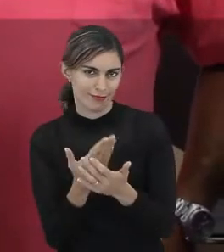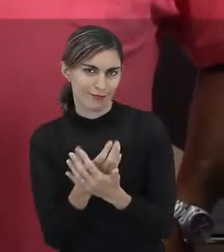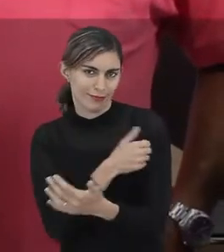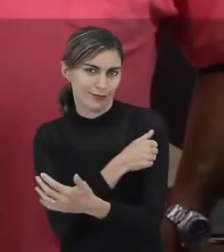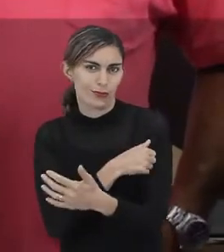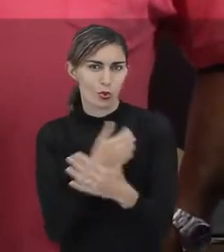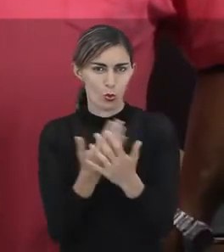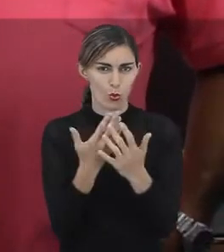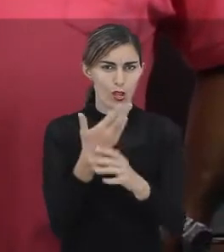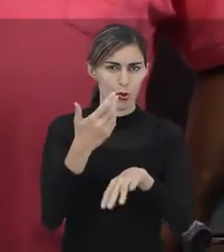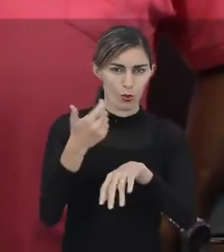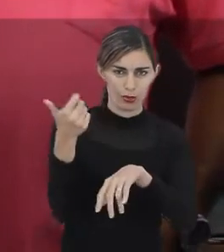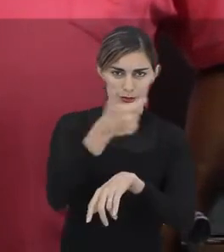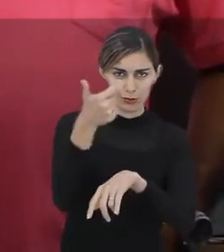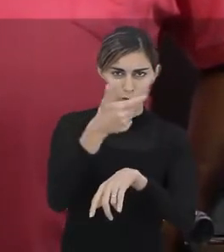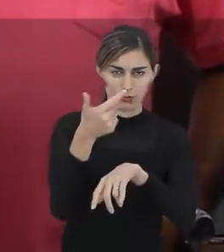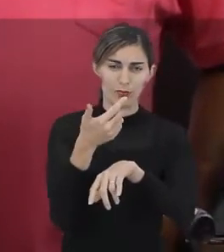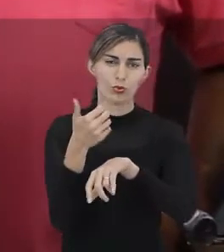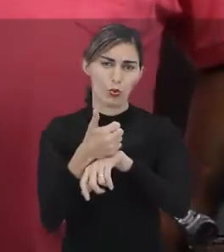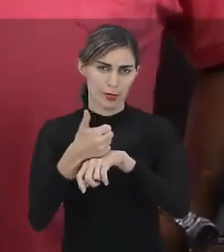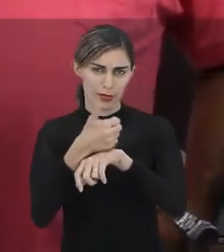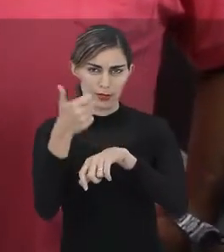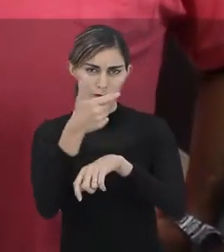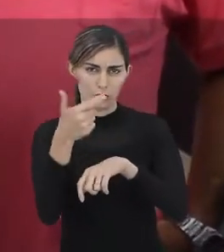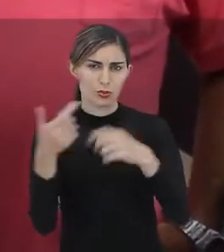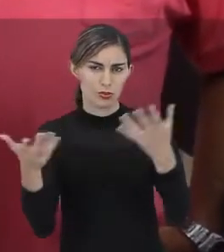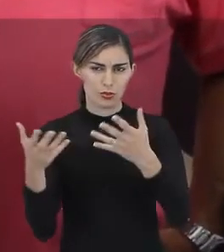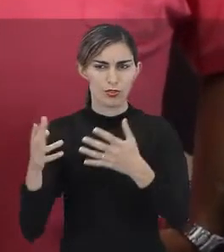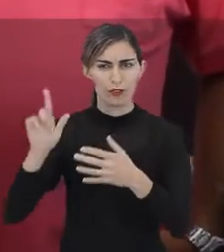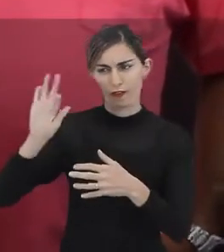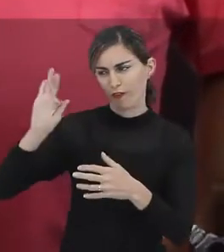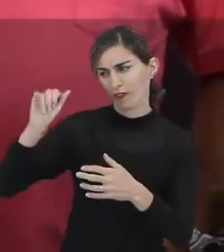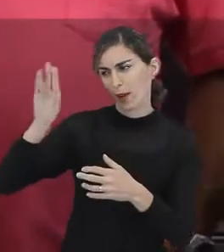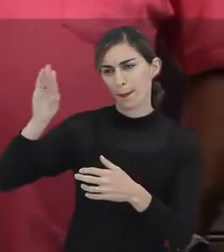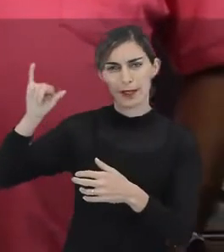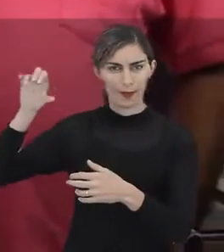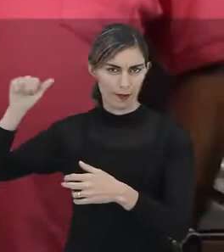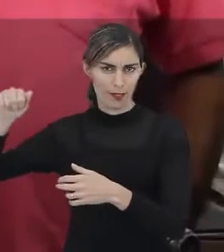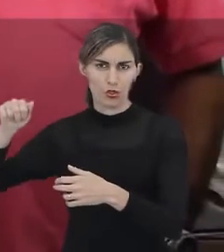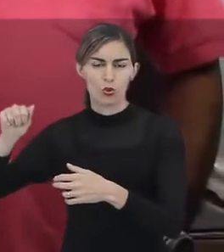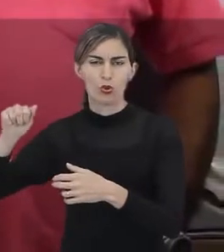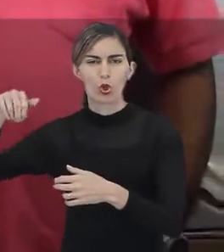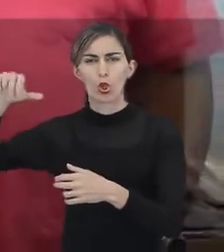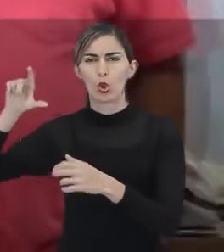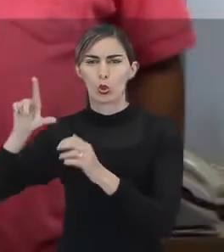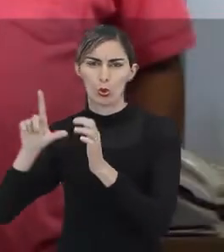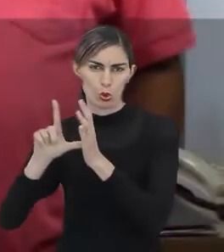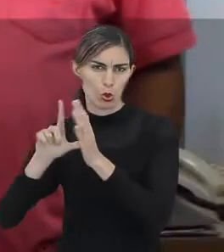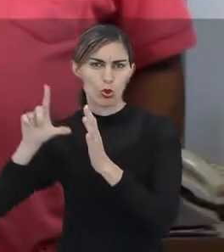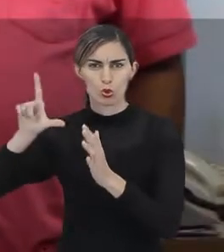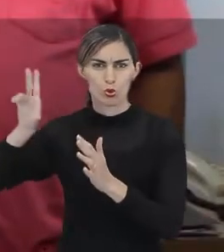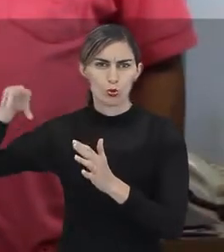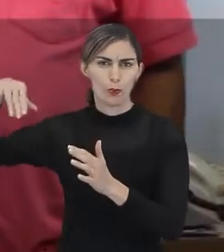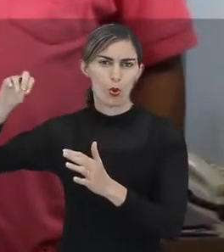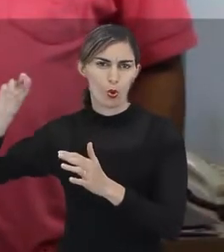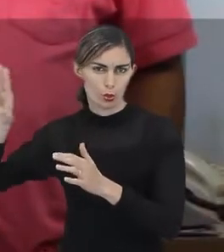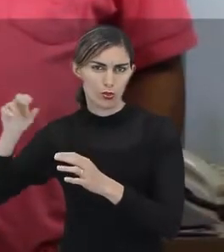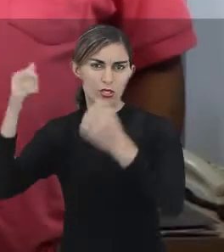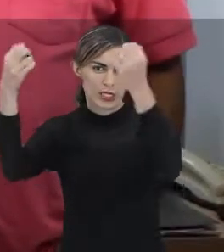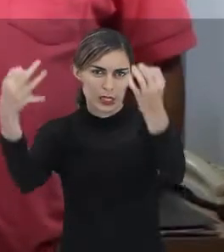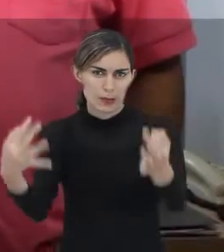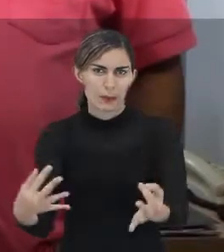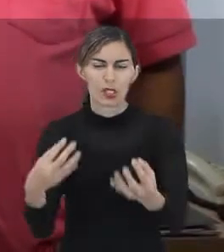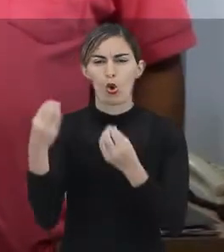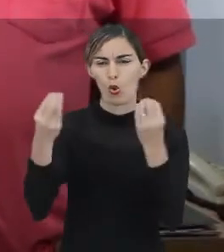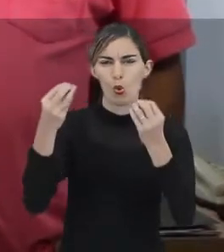Bibliotecário Estudante, hoje é a aula 2 da competência 2. Nós estamos aqui com o Fabiano, proprietário da NuMolde. Ele vai explicar o momento em